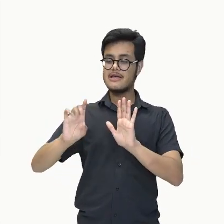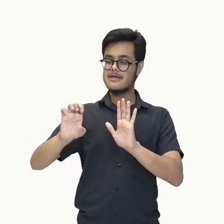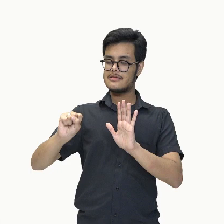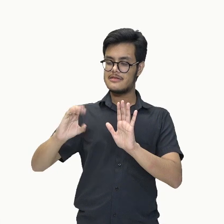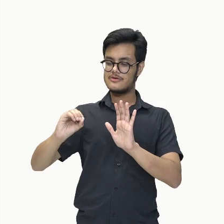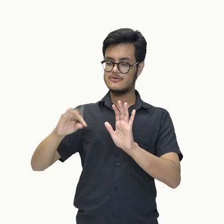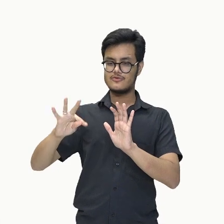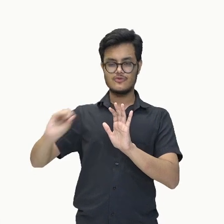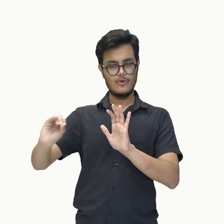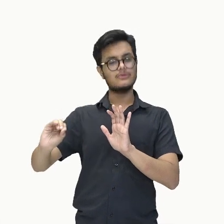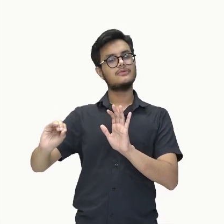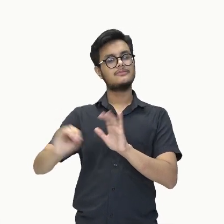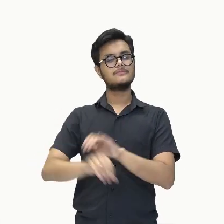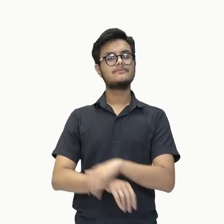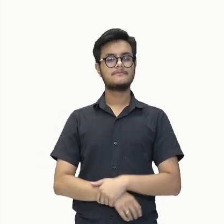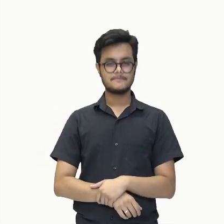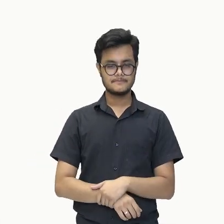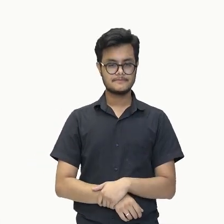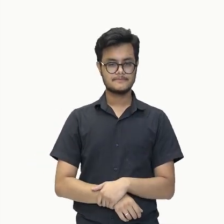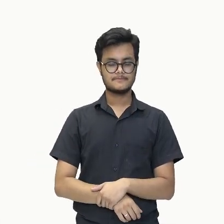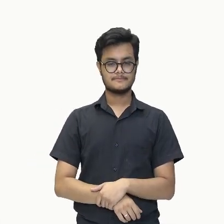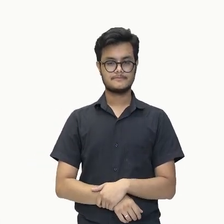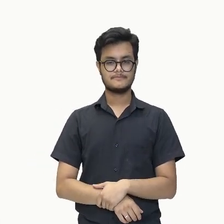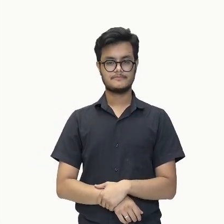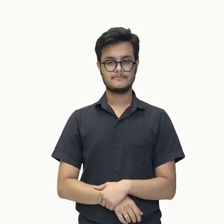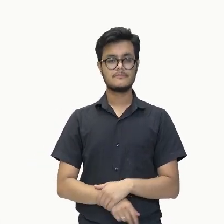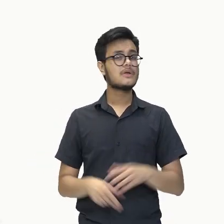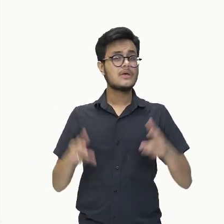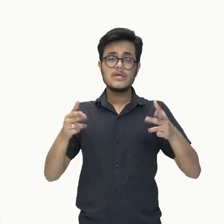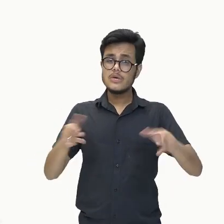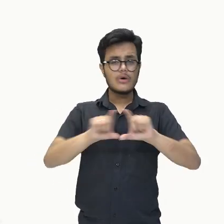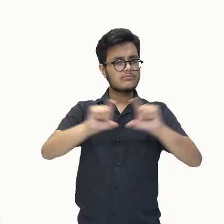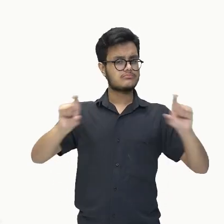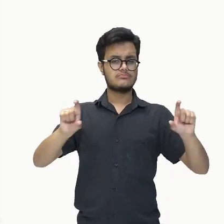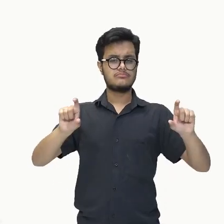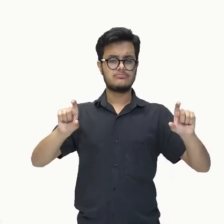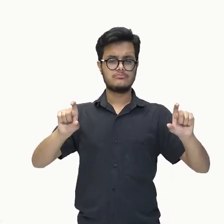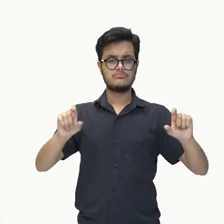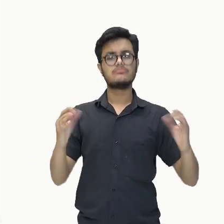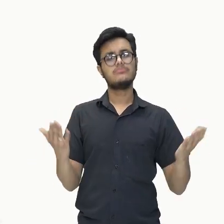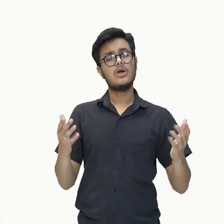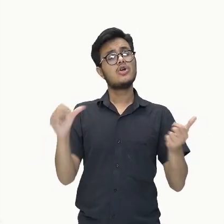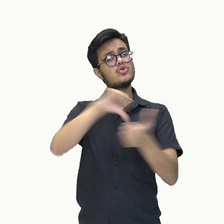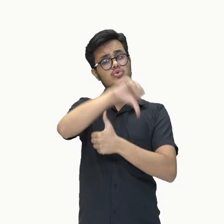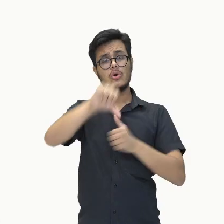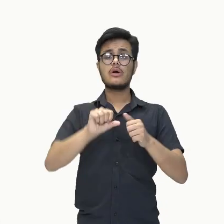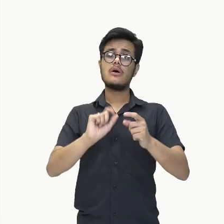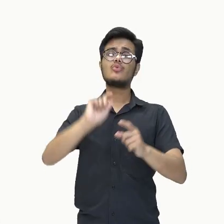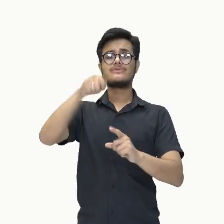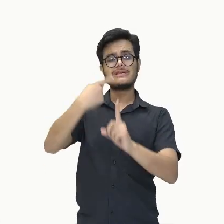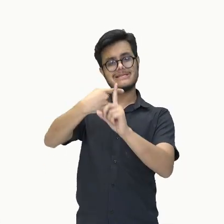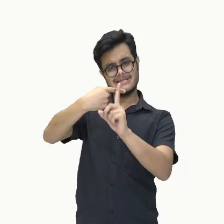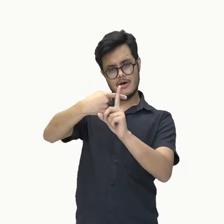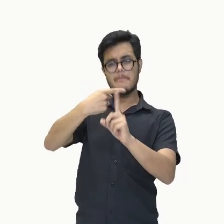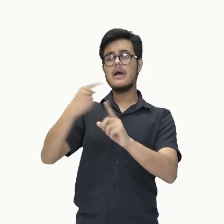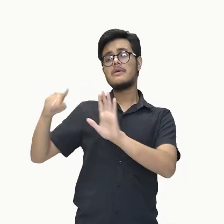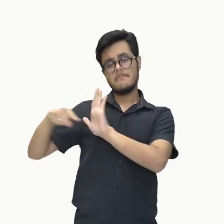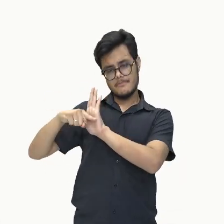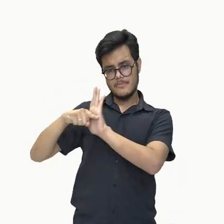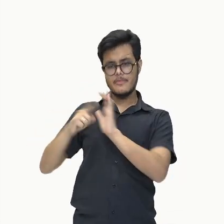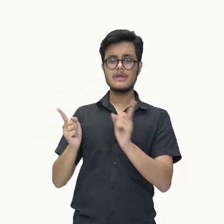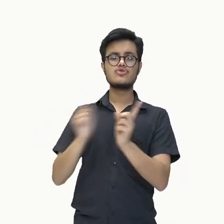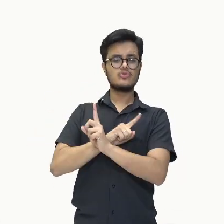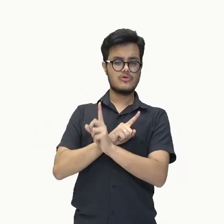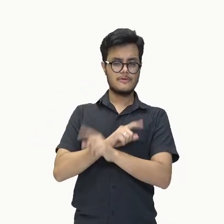Uma subtração. Da mesma forma, se o evento, né, que estamos